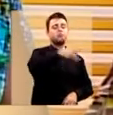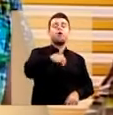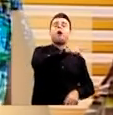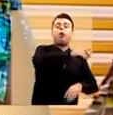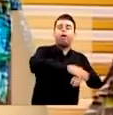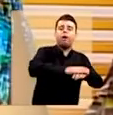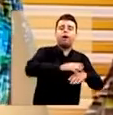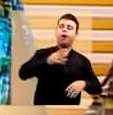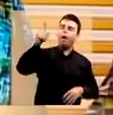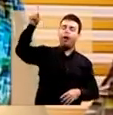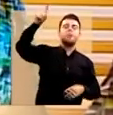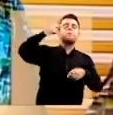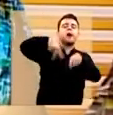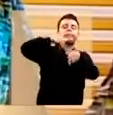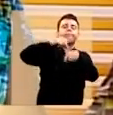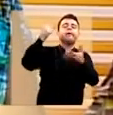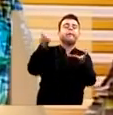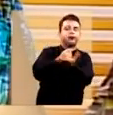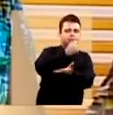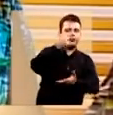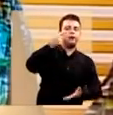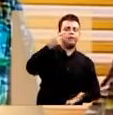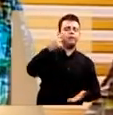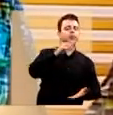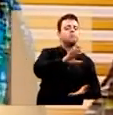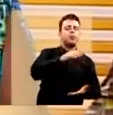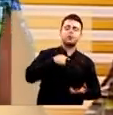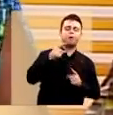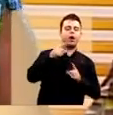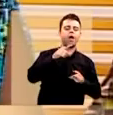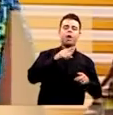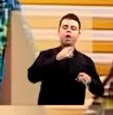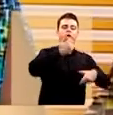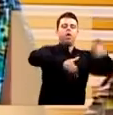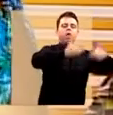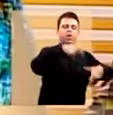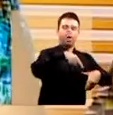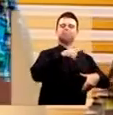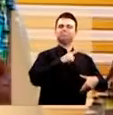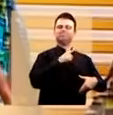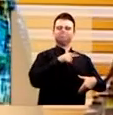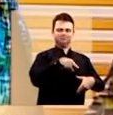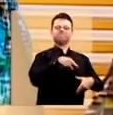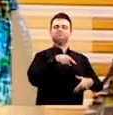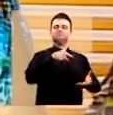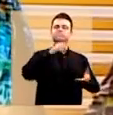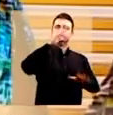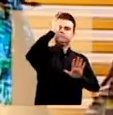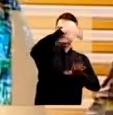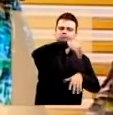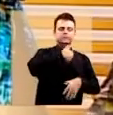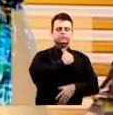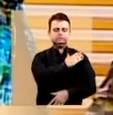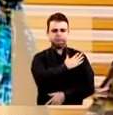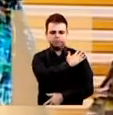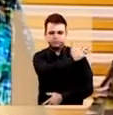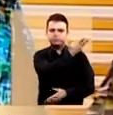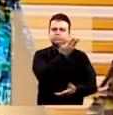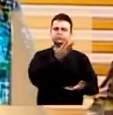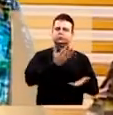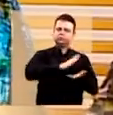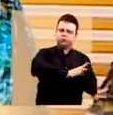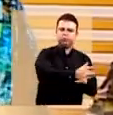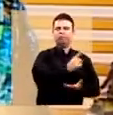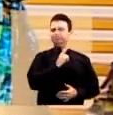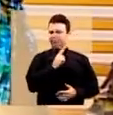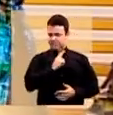ensinar a história de Gana, se ela ainda ensinar motivada pelo preconceito. Se ela ainda ensinar motivada pelas inspirações do